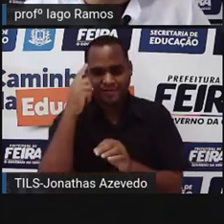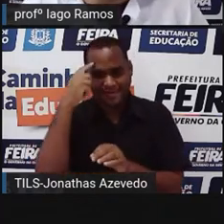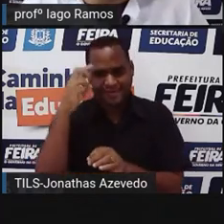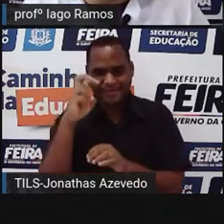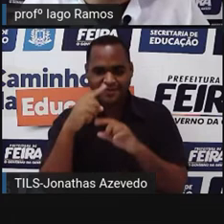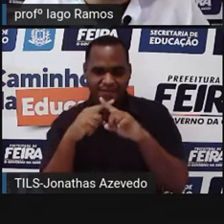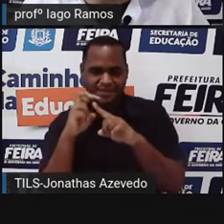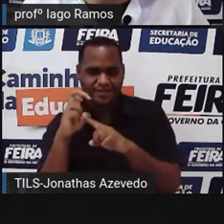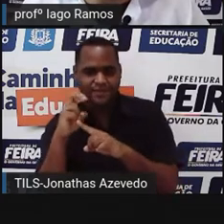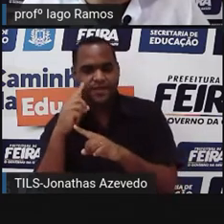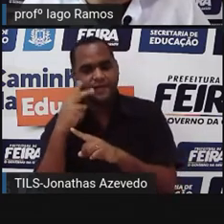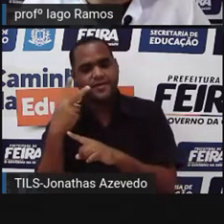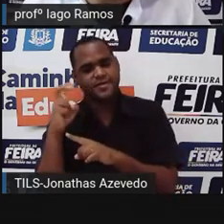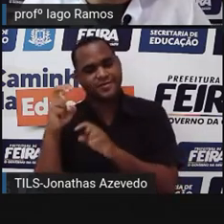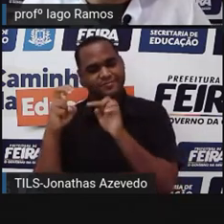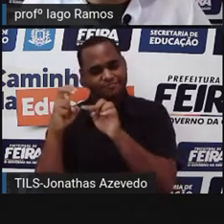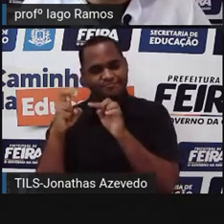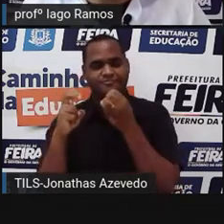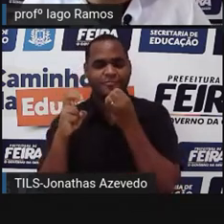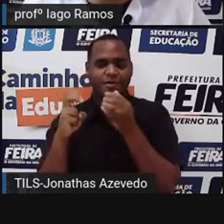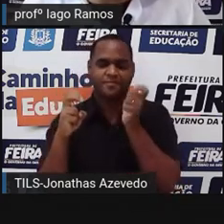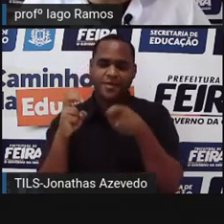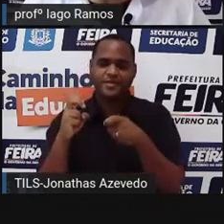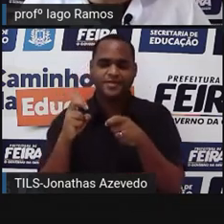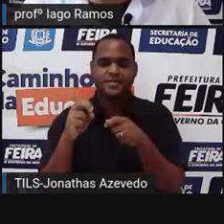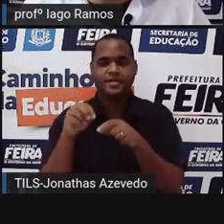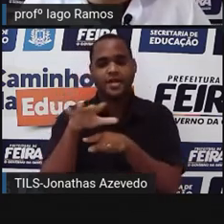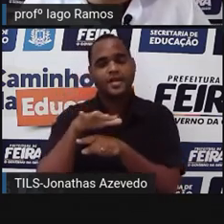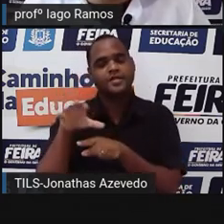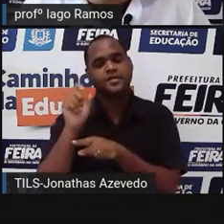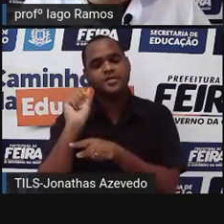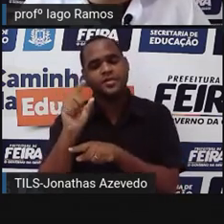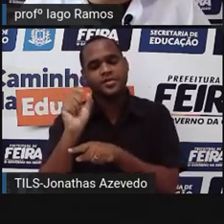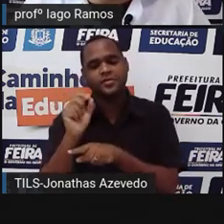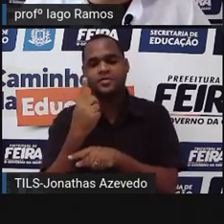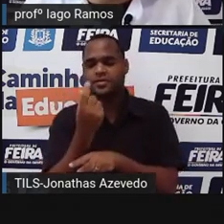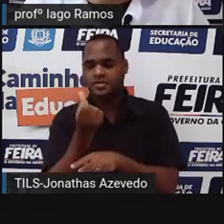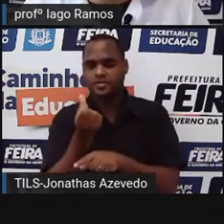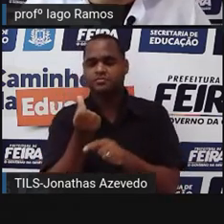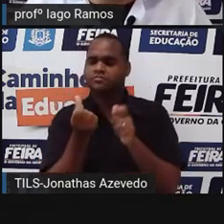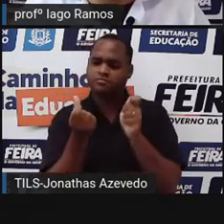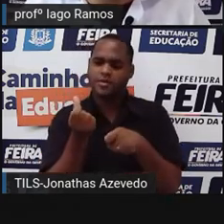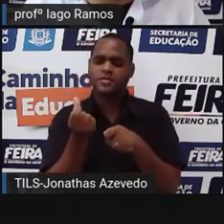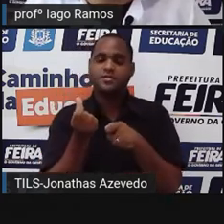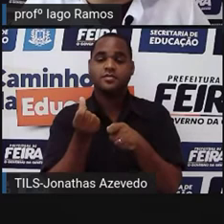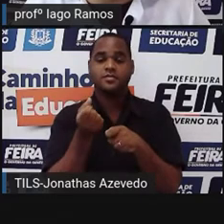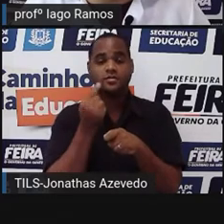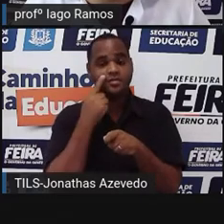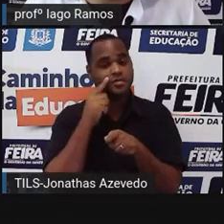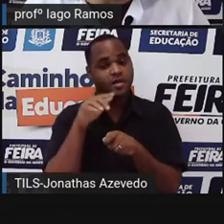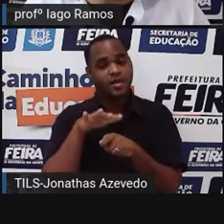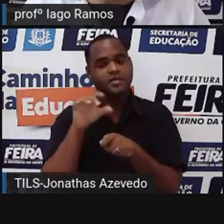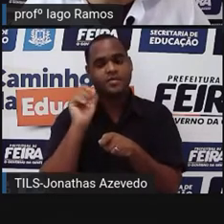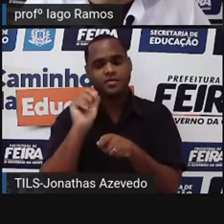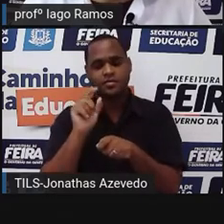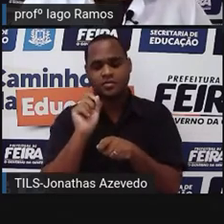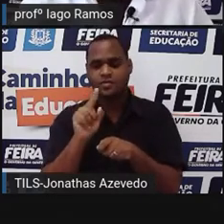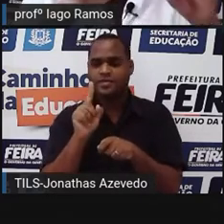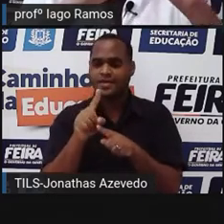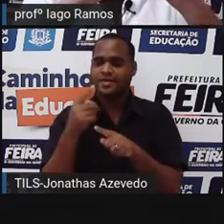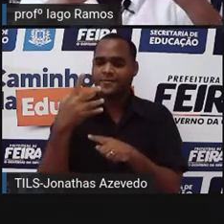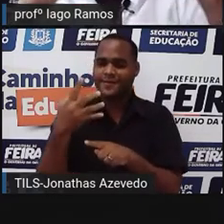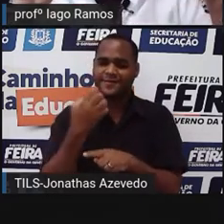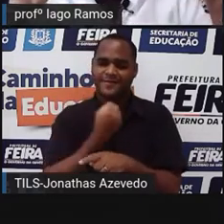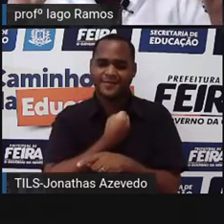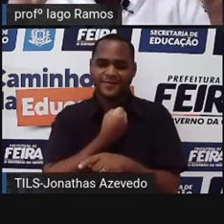5 vezes 5, 25. A área do azul dá 16. Por quê? Porque os lados do quadrado azul é 4.